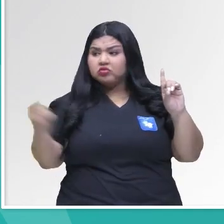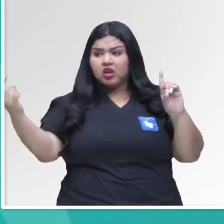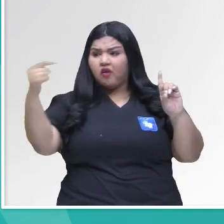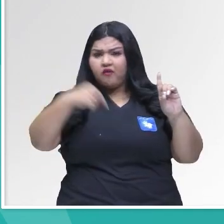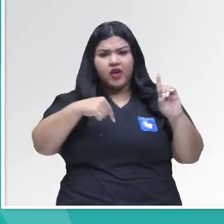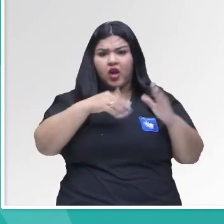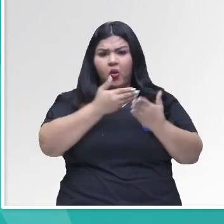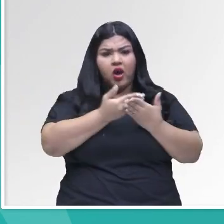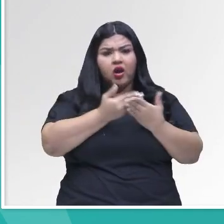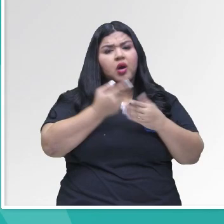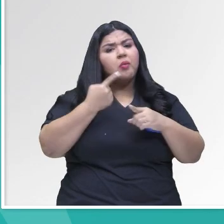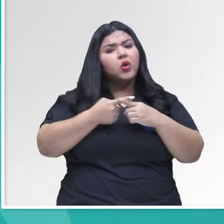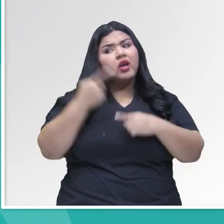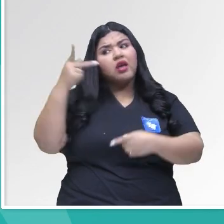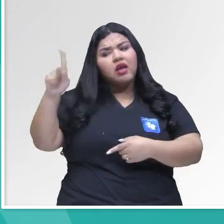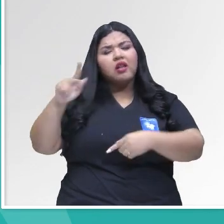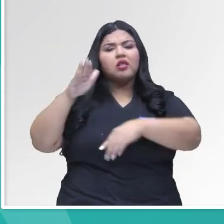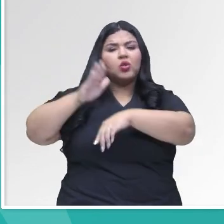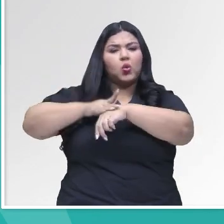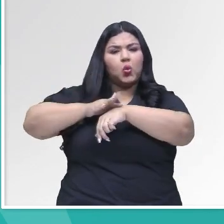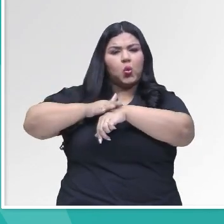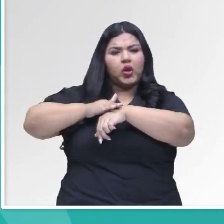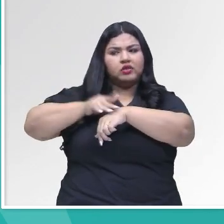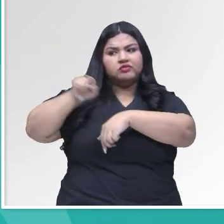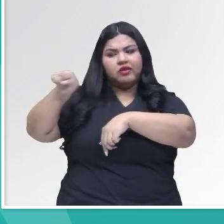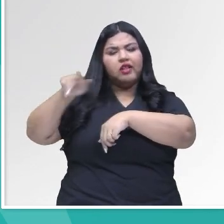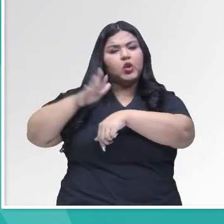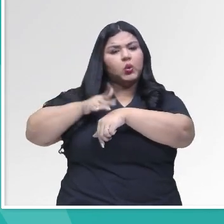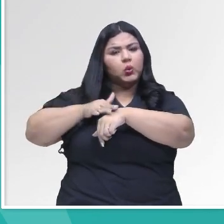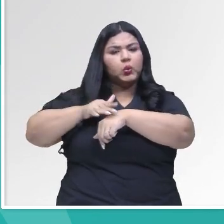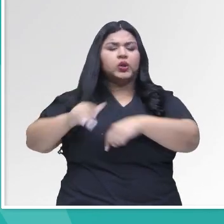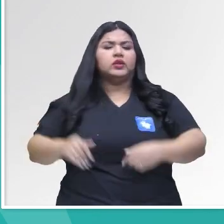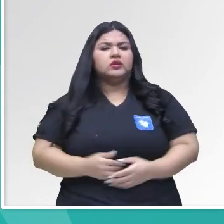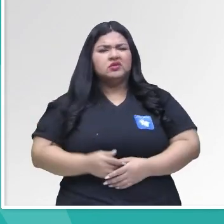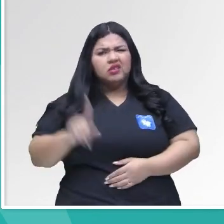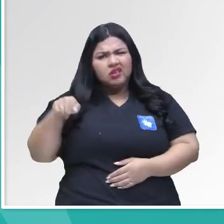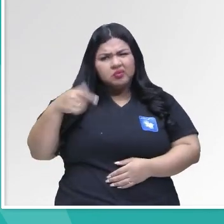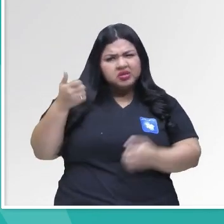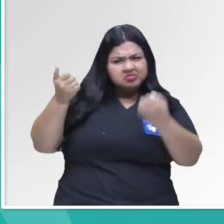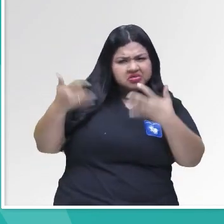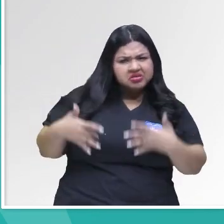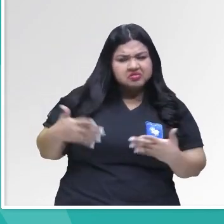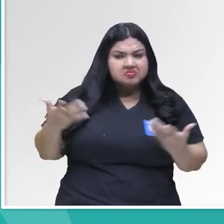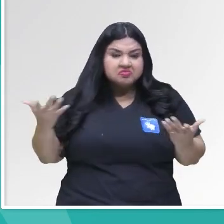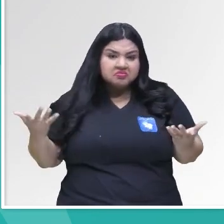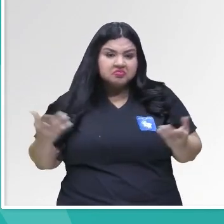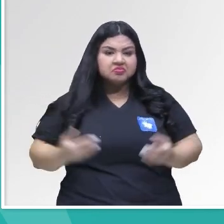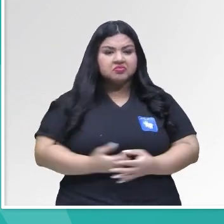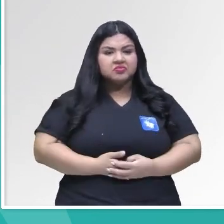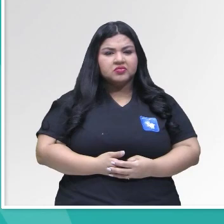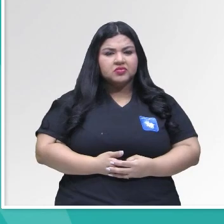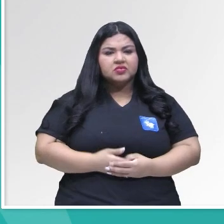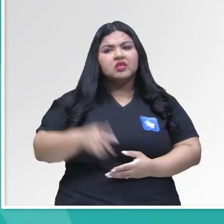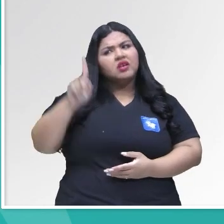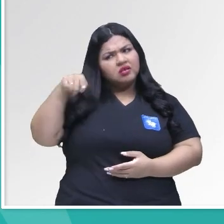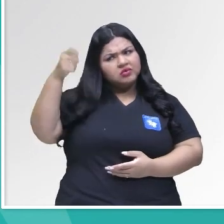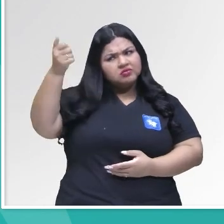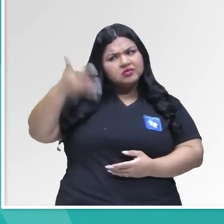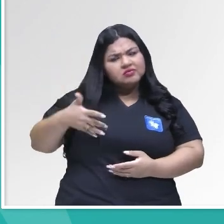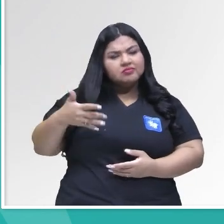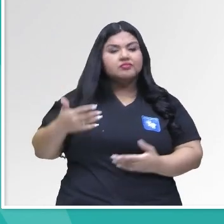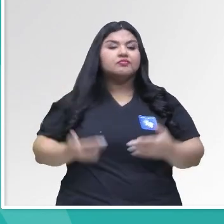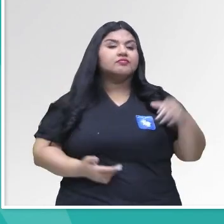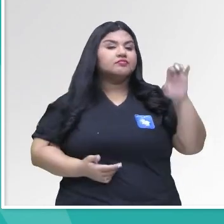aula, pois está doente. Será que é uma explicação? É uma explicação? E